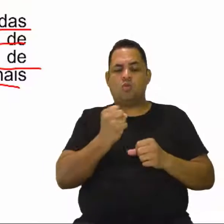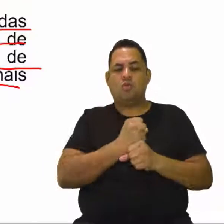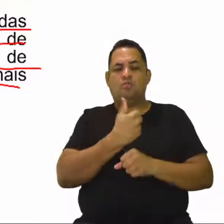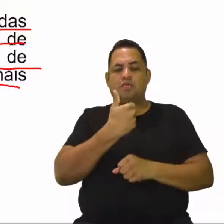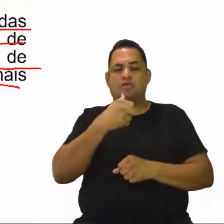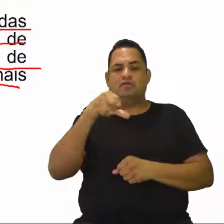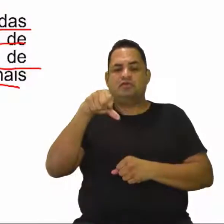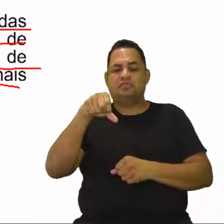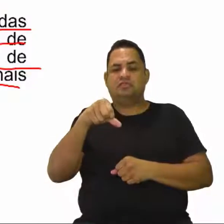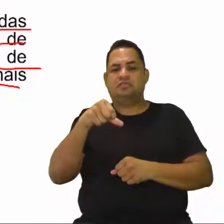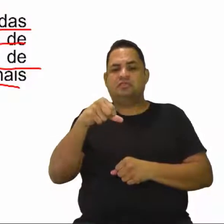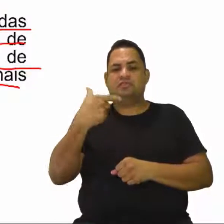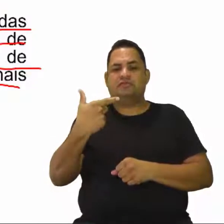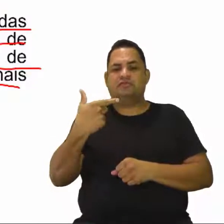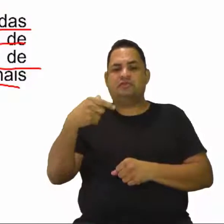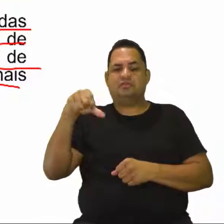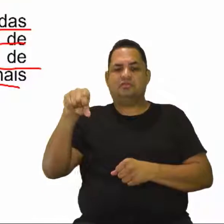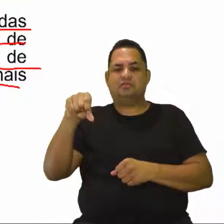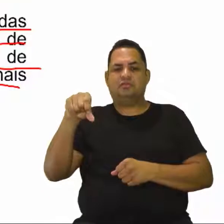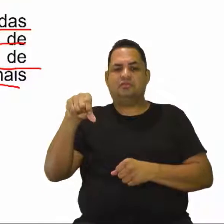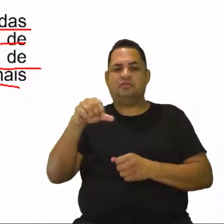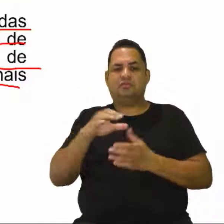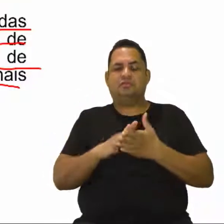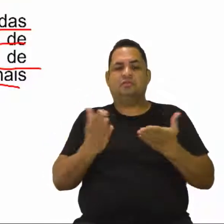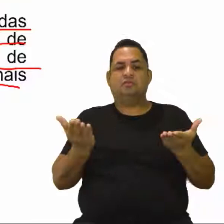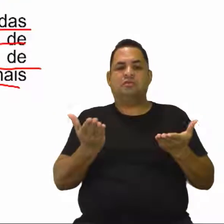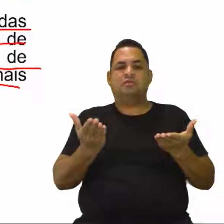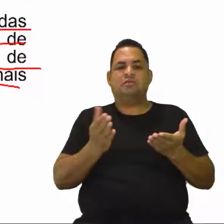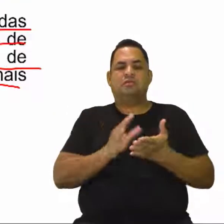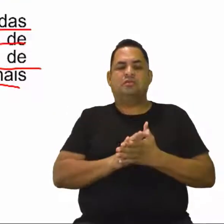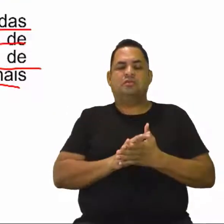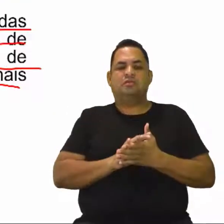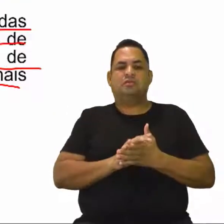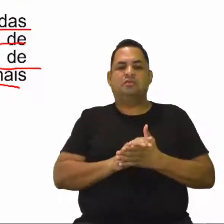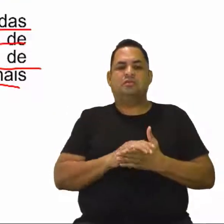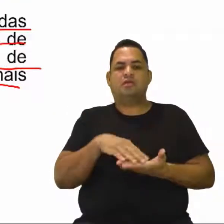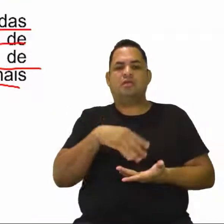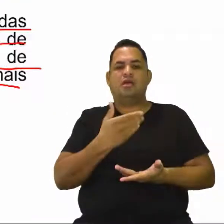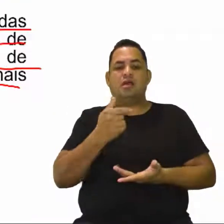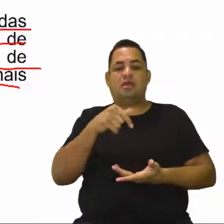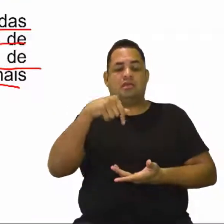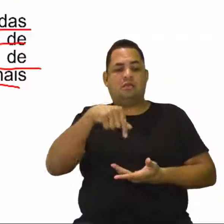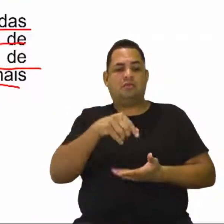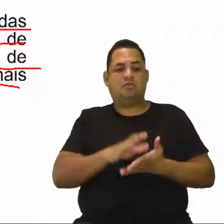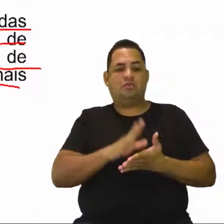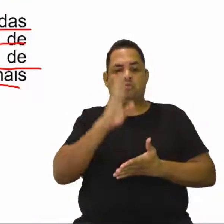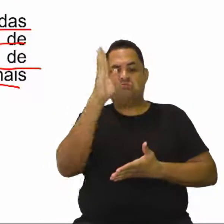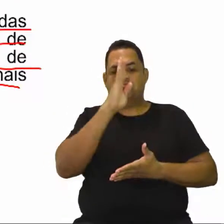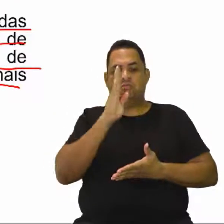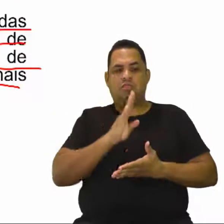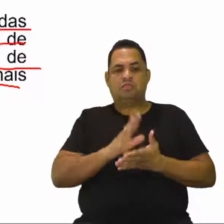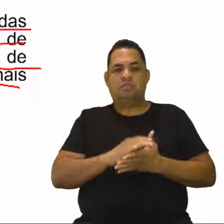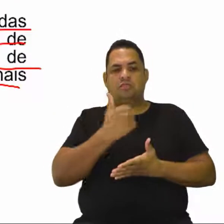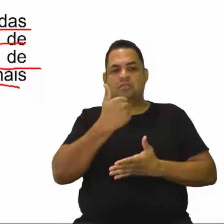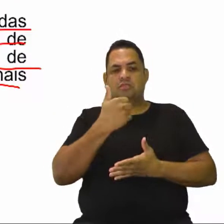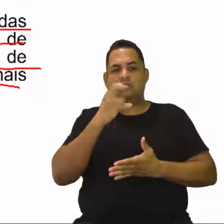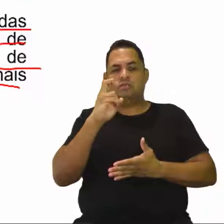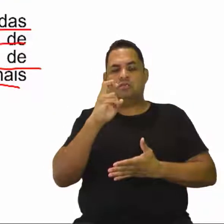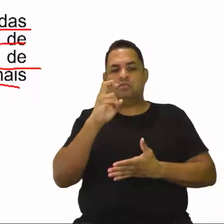1929 foi nos Estados Unidos. Hoje, 15 milhões é no Brasil. Sabiam